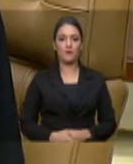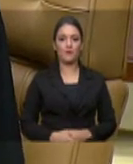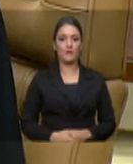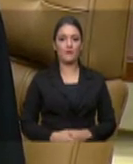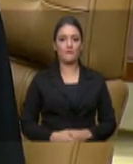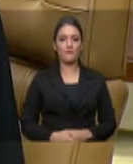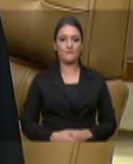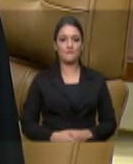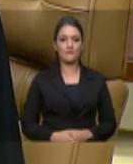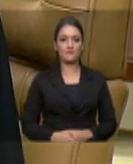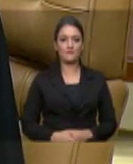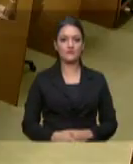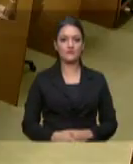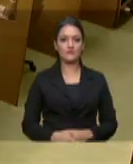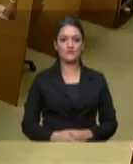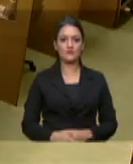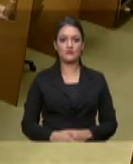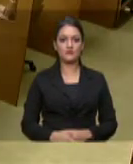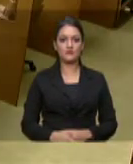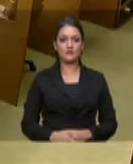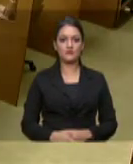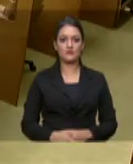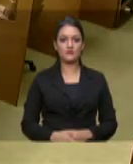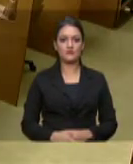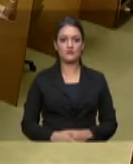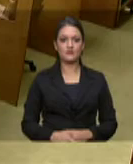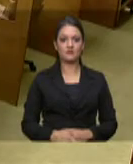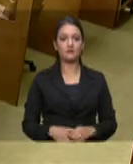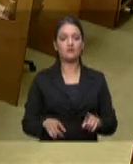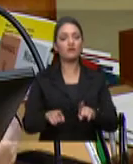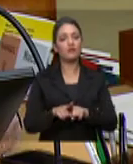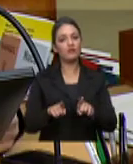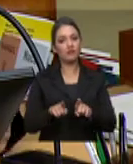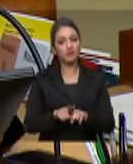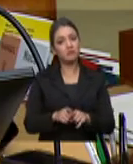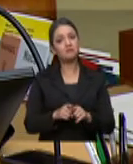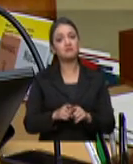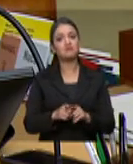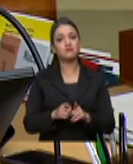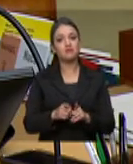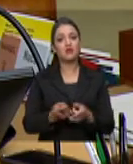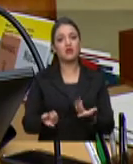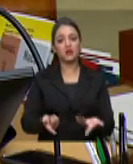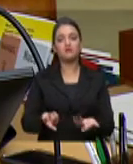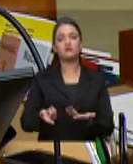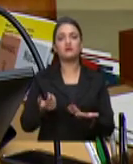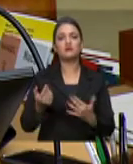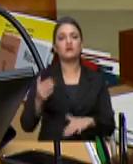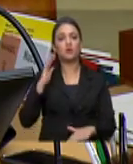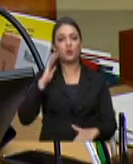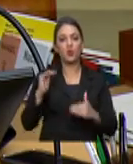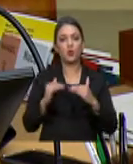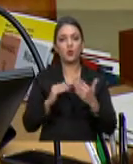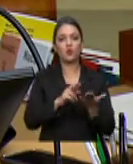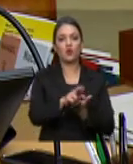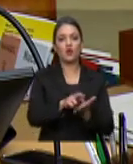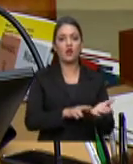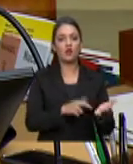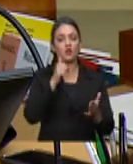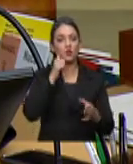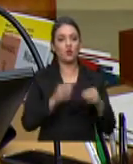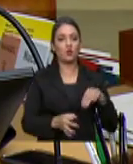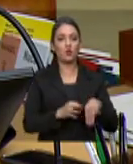Adoto o bem lançado relatório de Sua Excelência, ministra Carmen Lúcia,